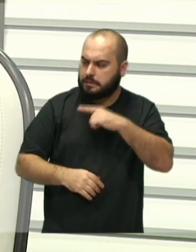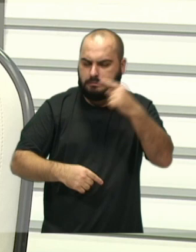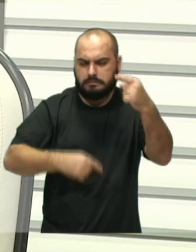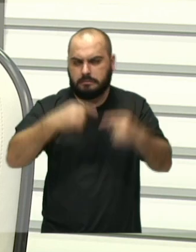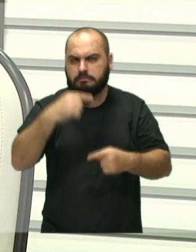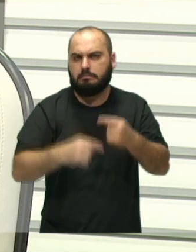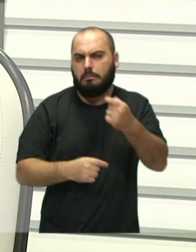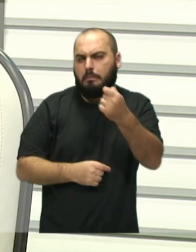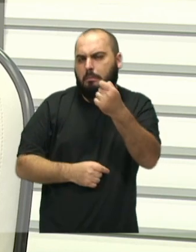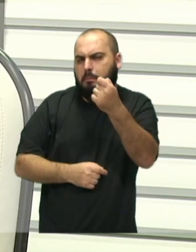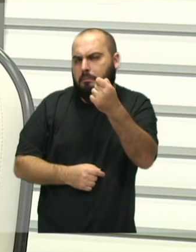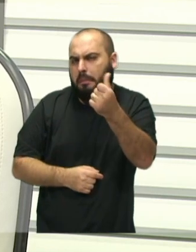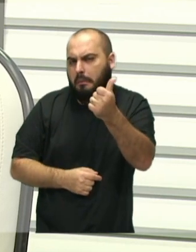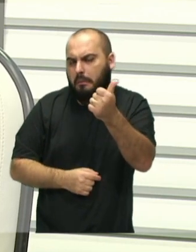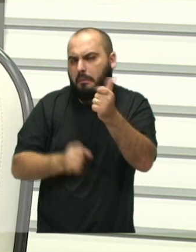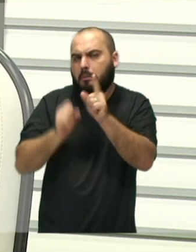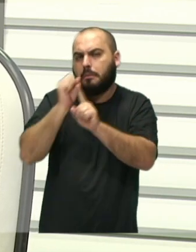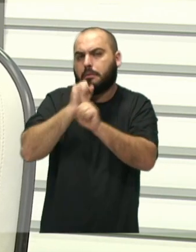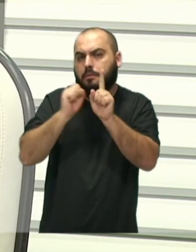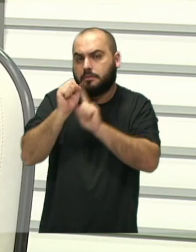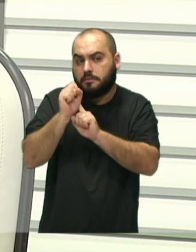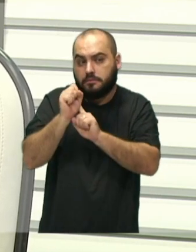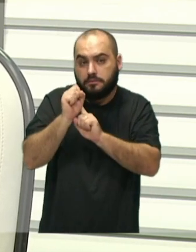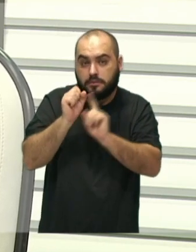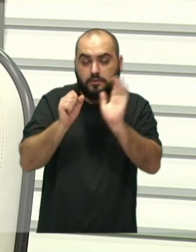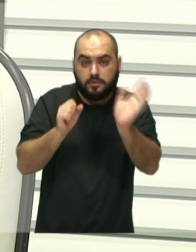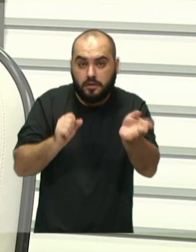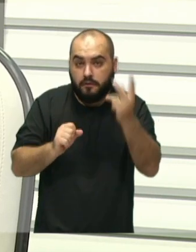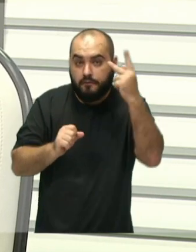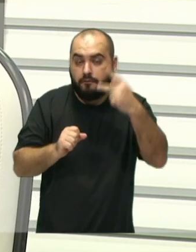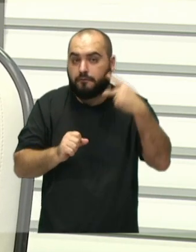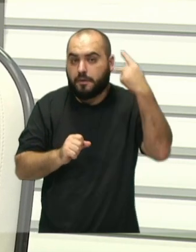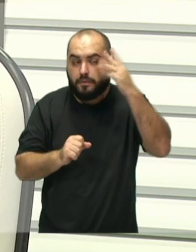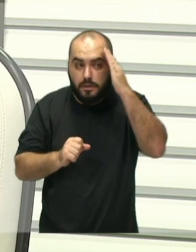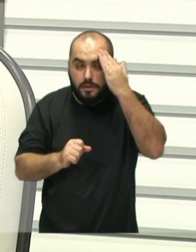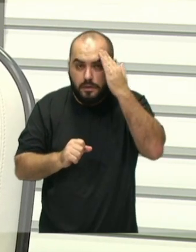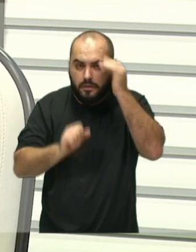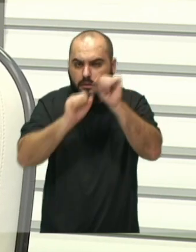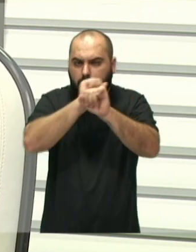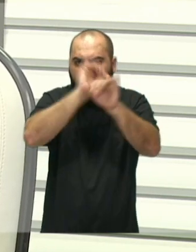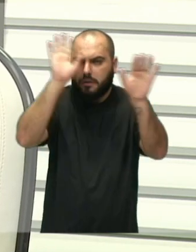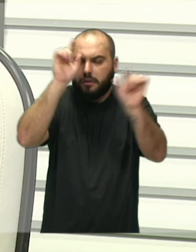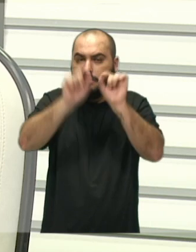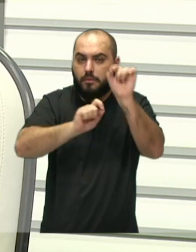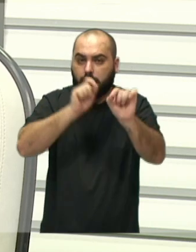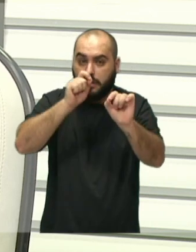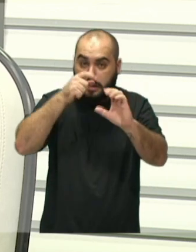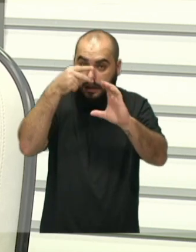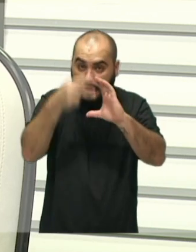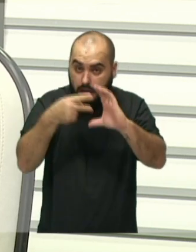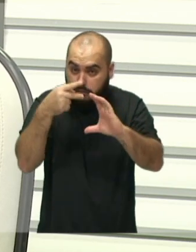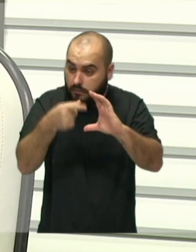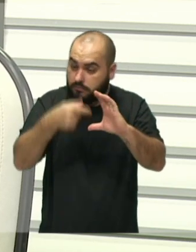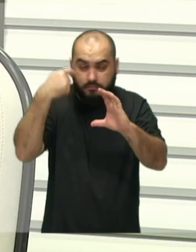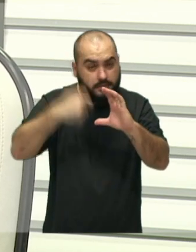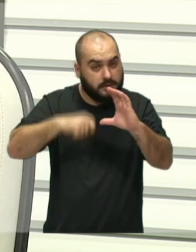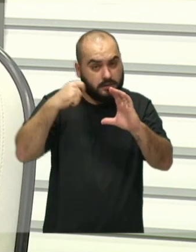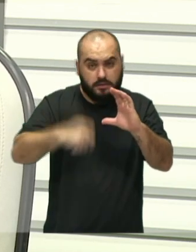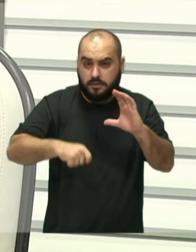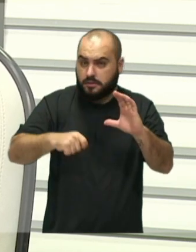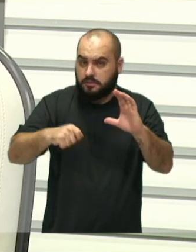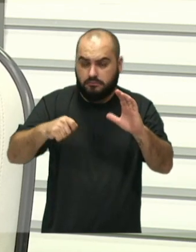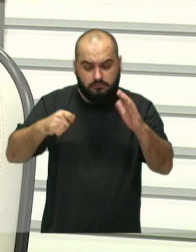debate com a sociedade e nós vereadores entendemos que a câmara precisa ser protagonista nesta